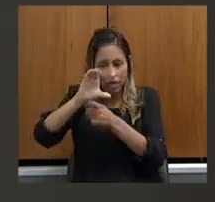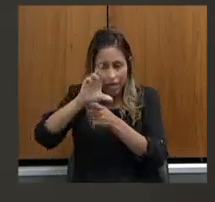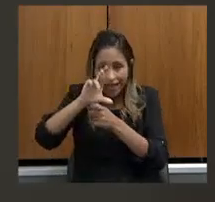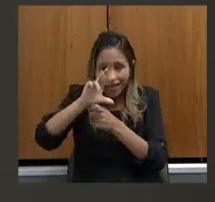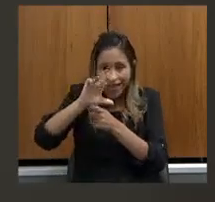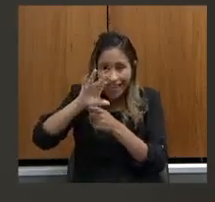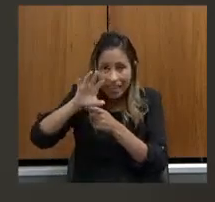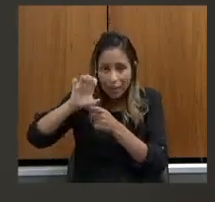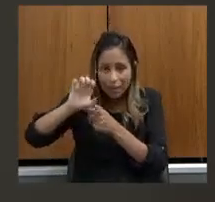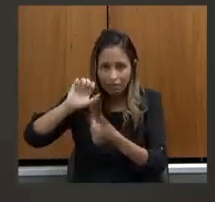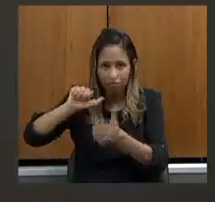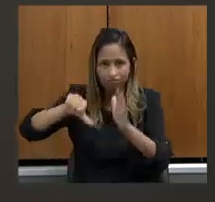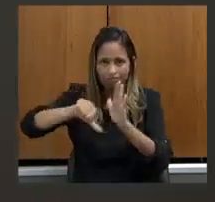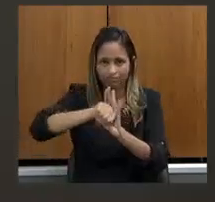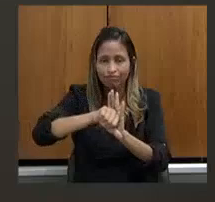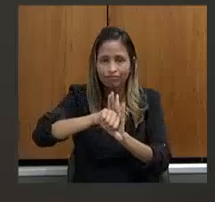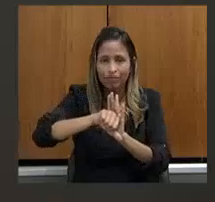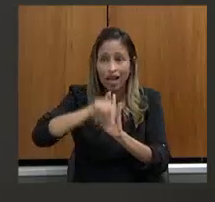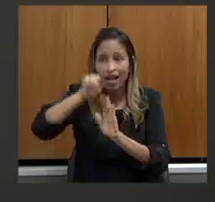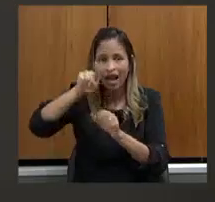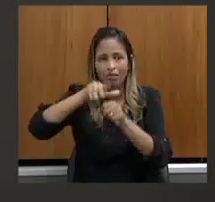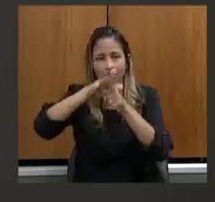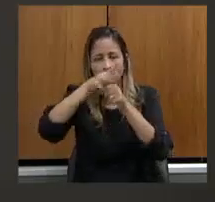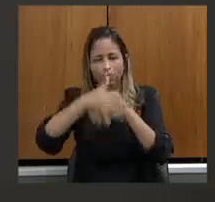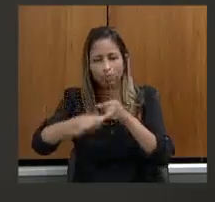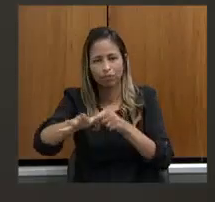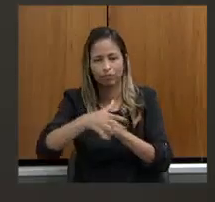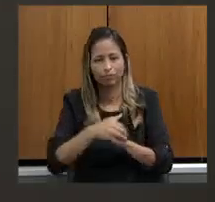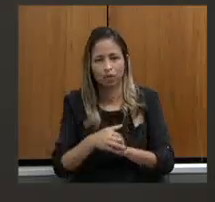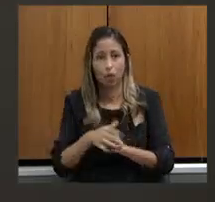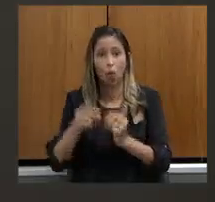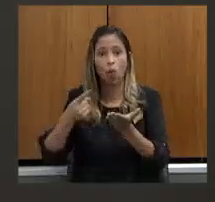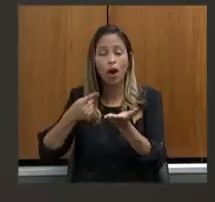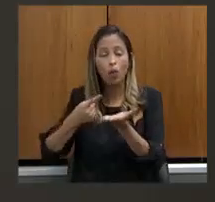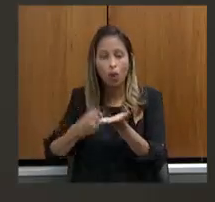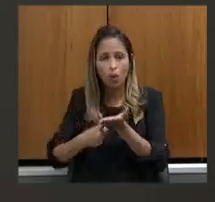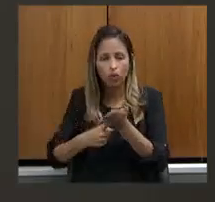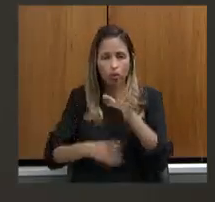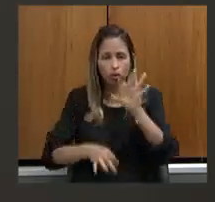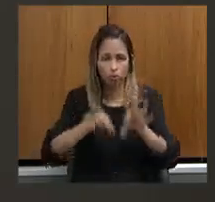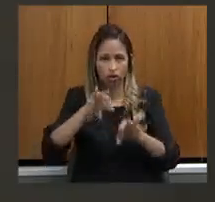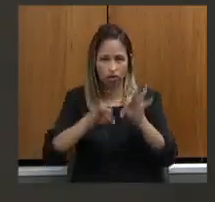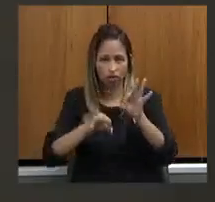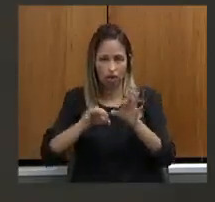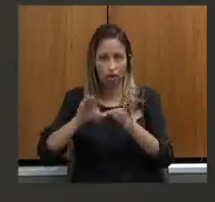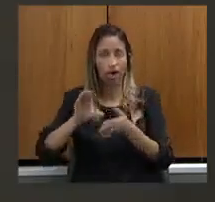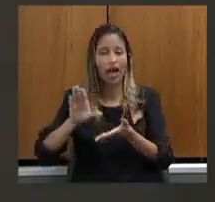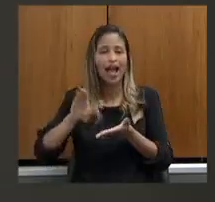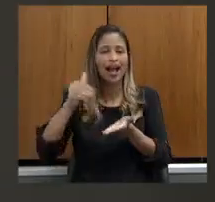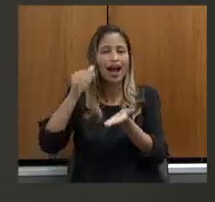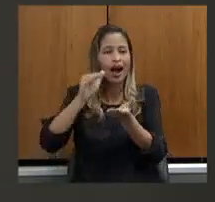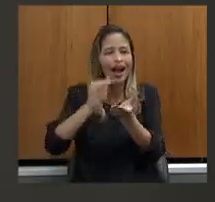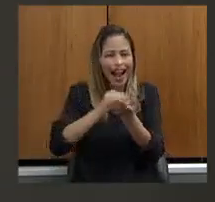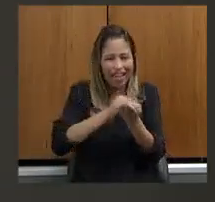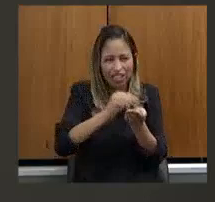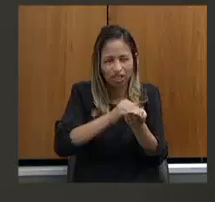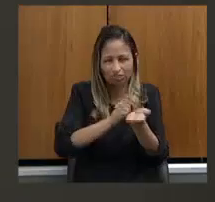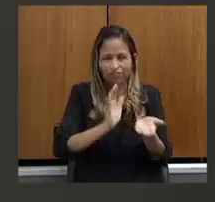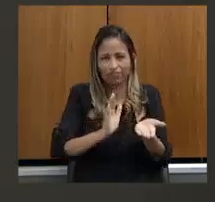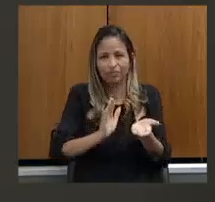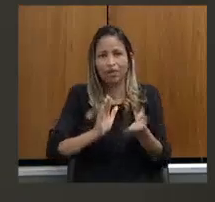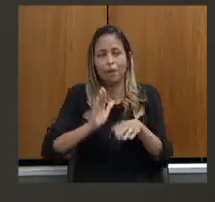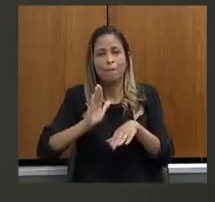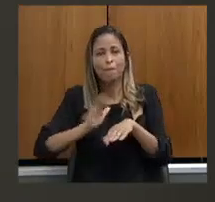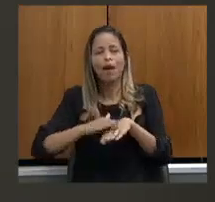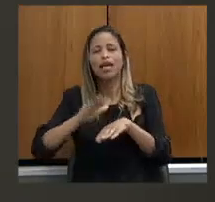crime da Vale em Brumadinho o acordo judicial envolveu nos caixas do Estado né montante um pouco